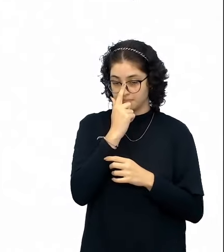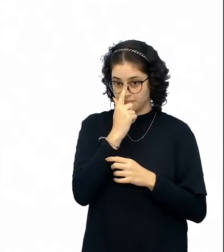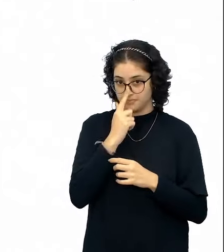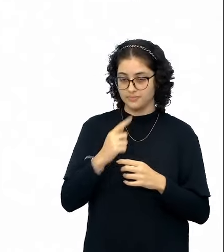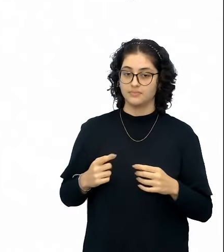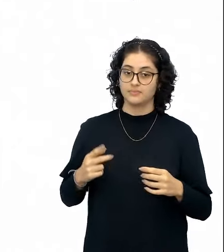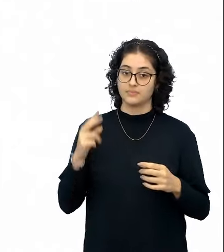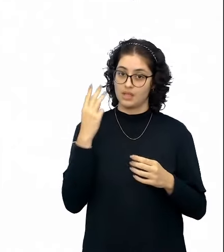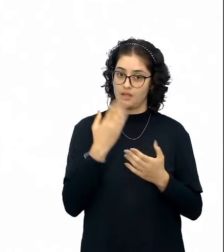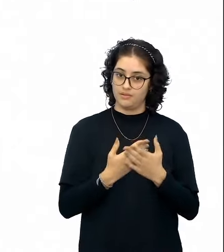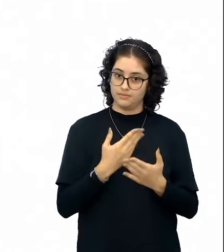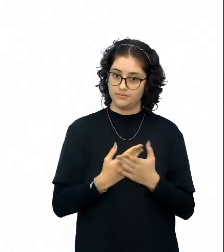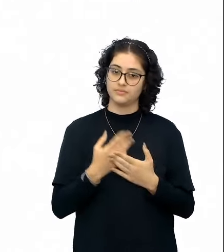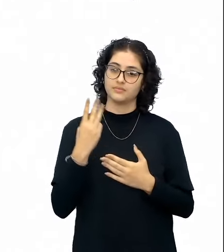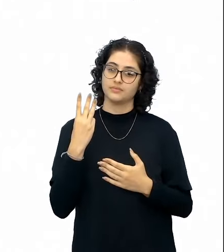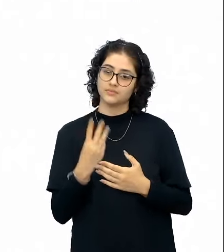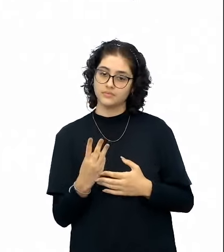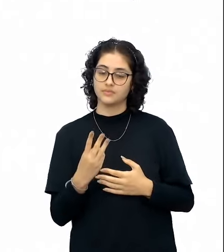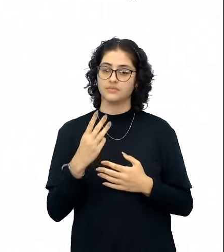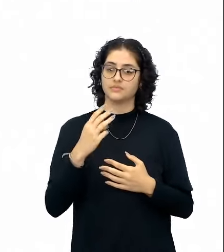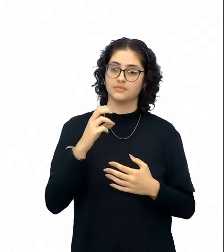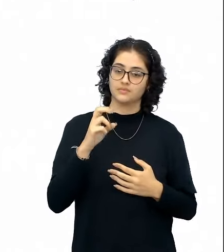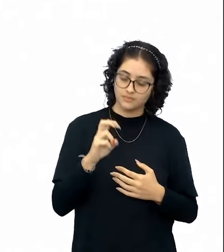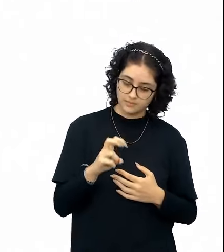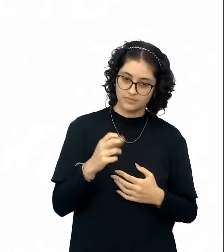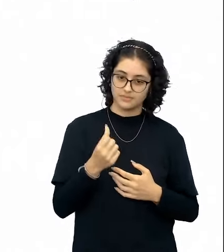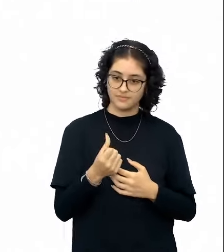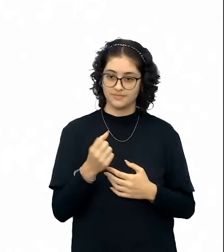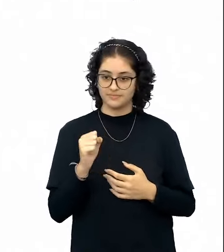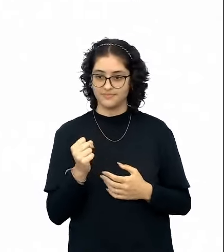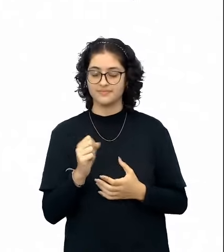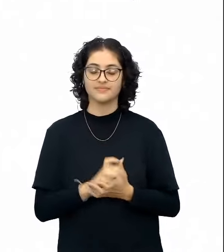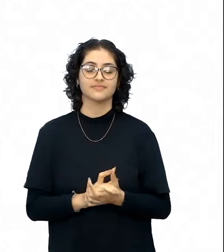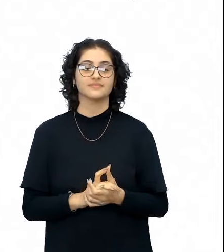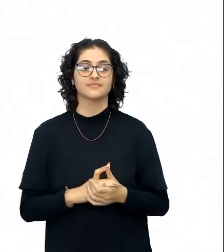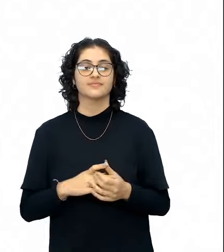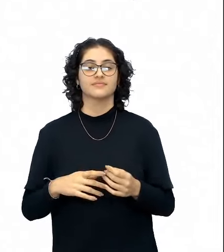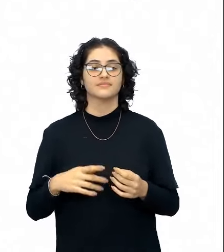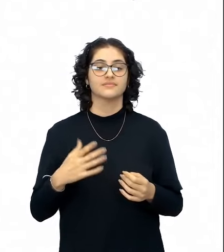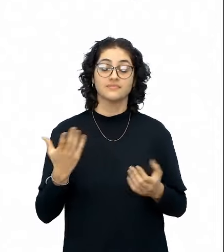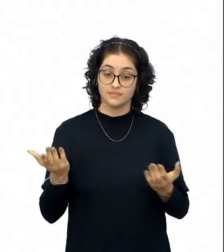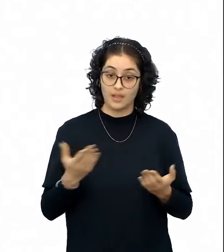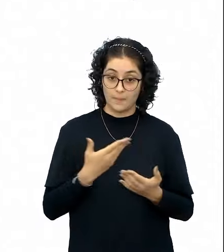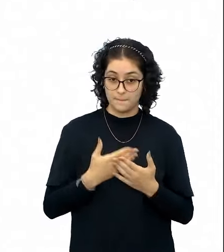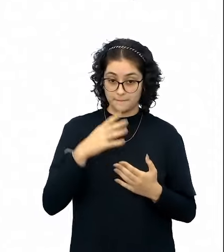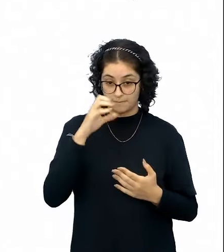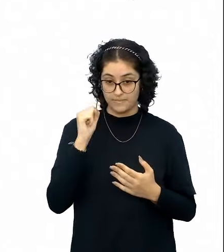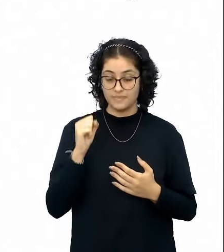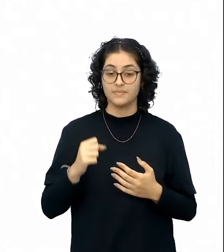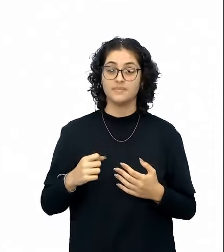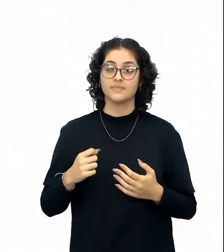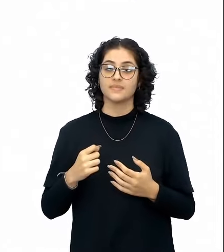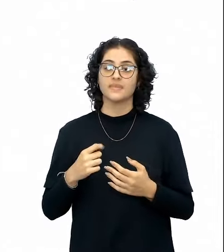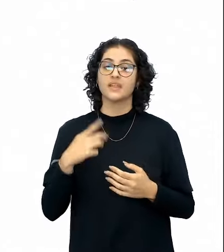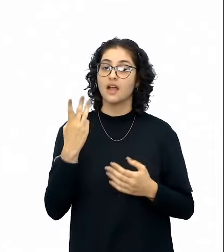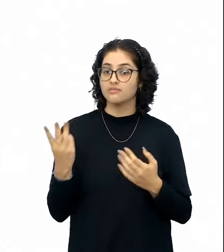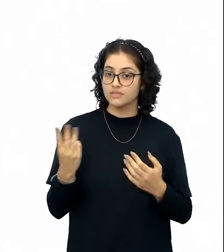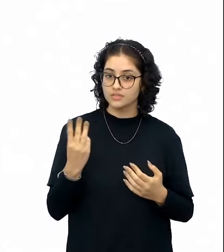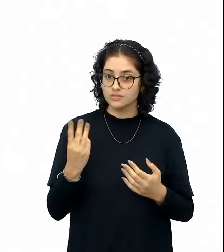as aulas 3, a aula 5 e a aula 8 dessa situação de aprendizagem, e agora vamos para um terceiro